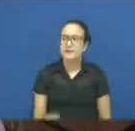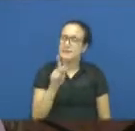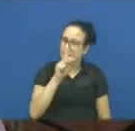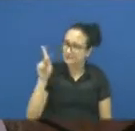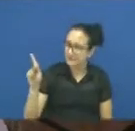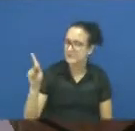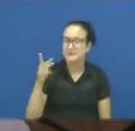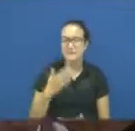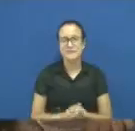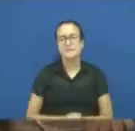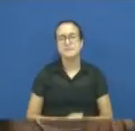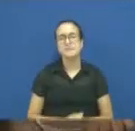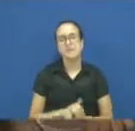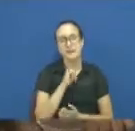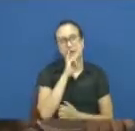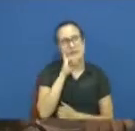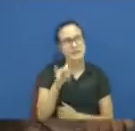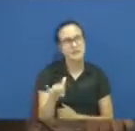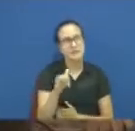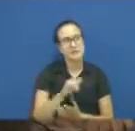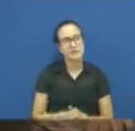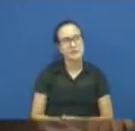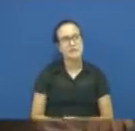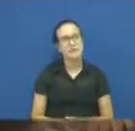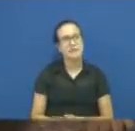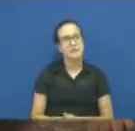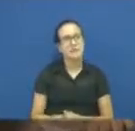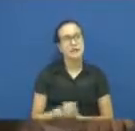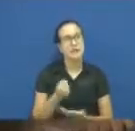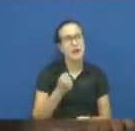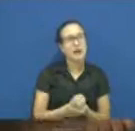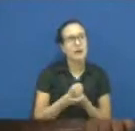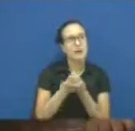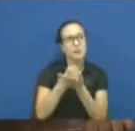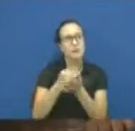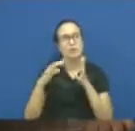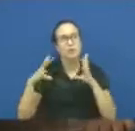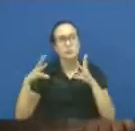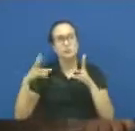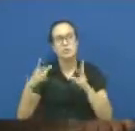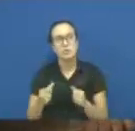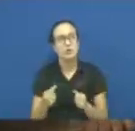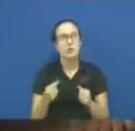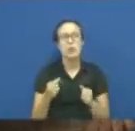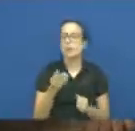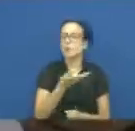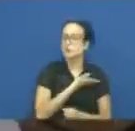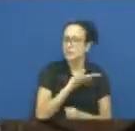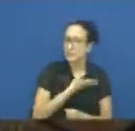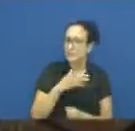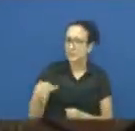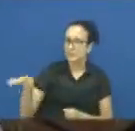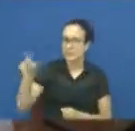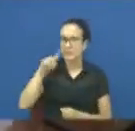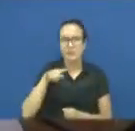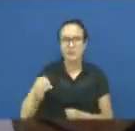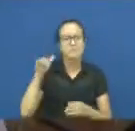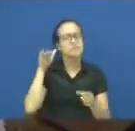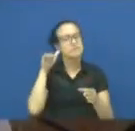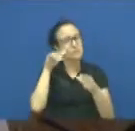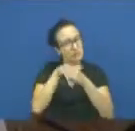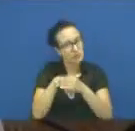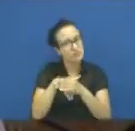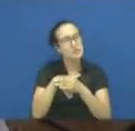quero pedir o apoio de todos os companheiros. Tenho certeza que essa Casa de Leis estará votando